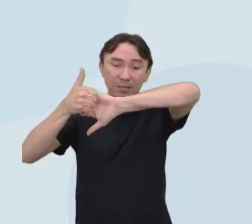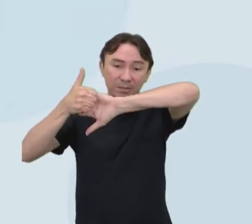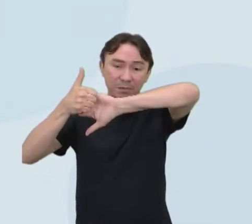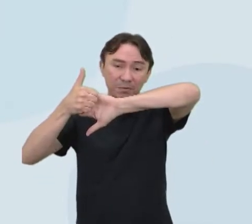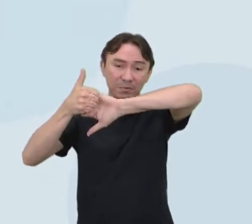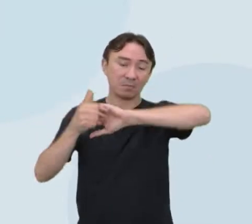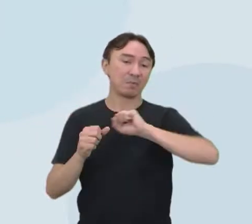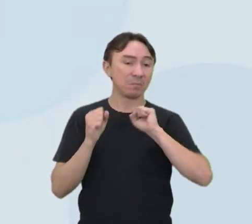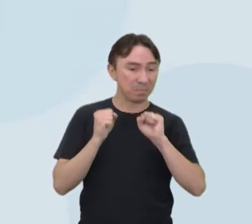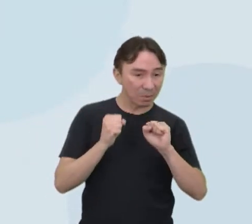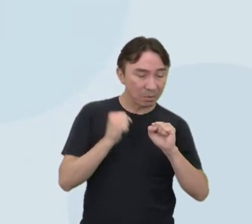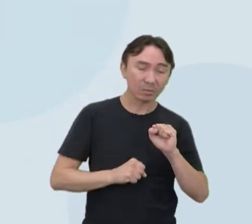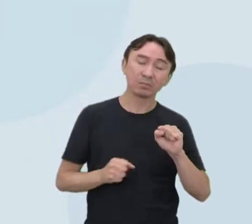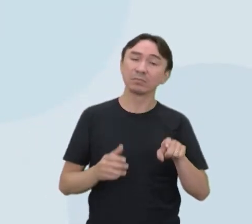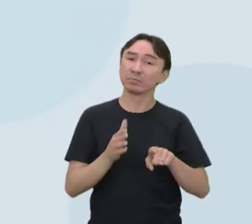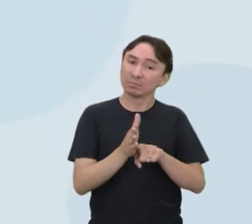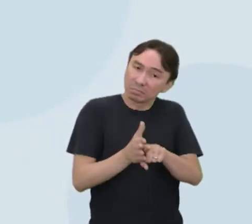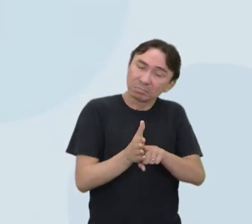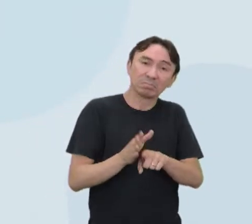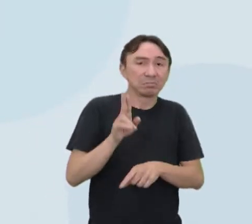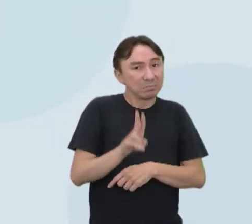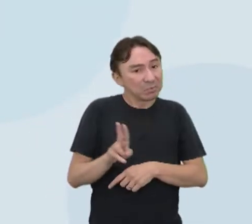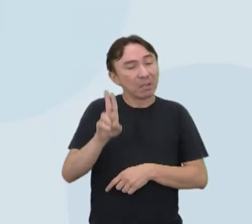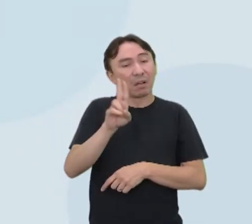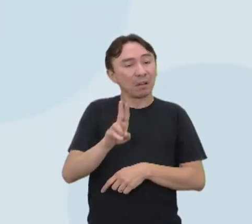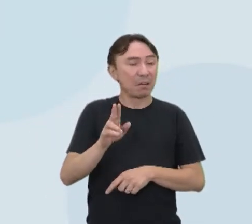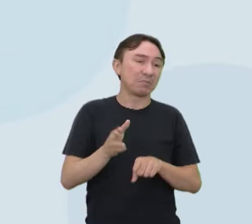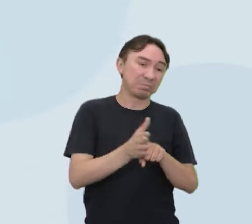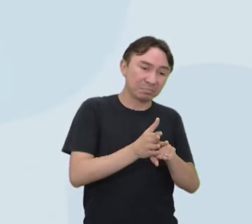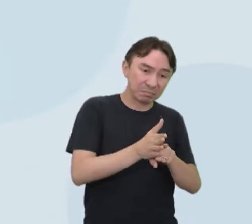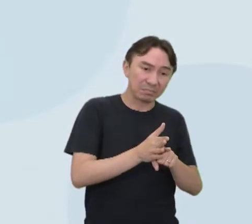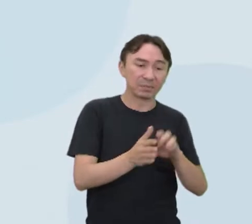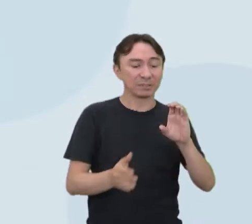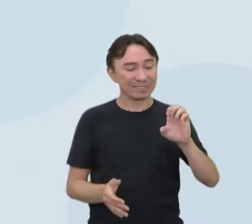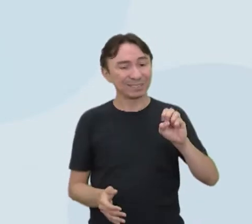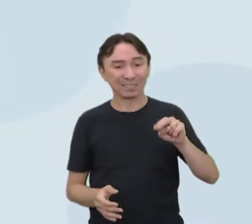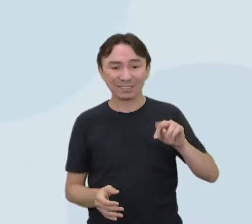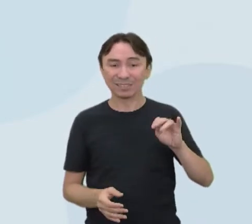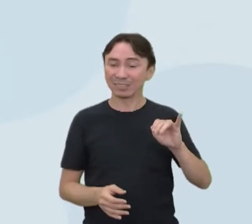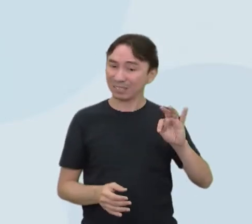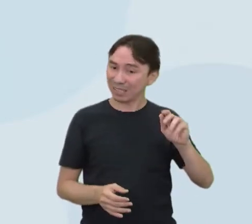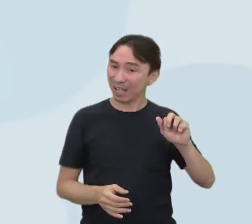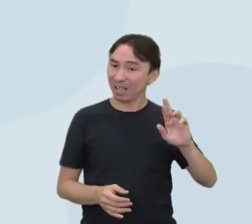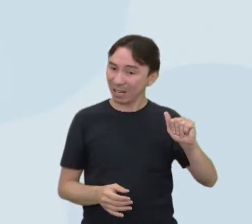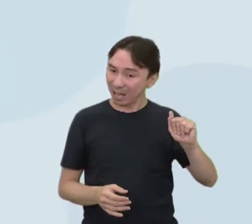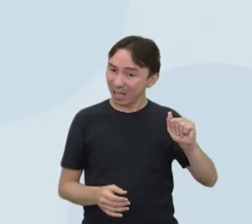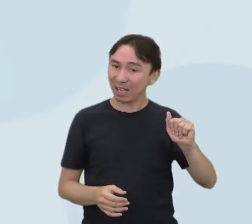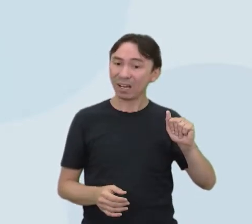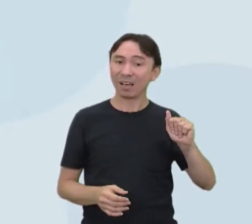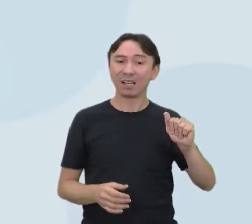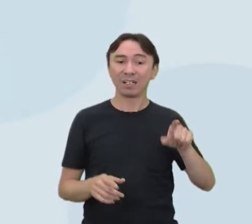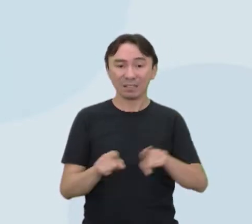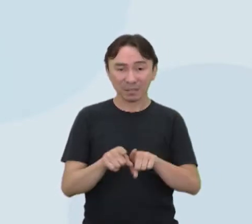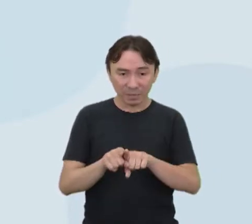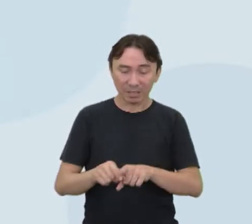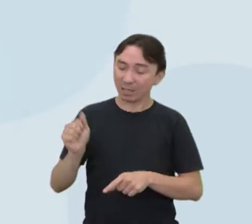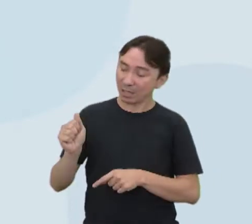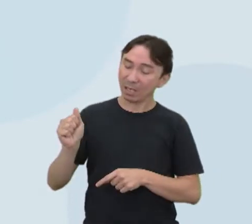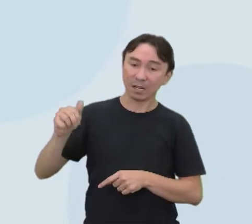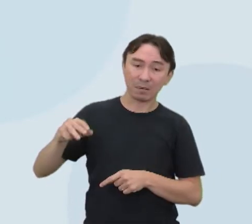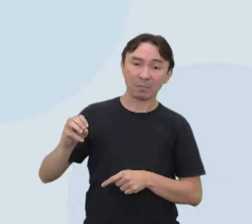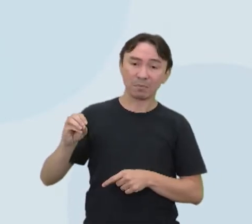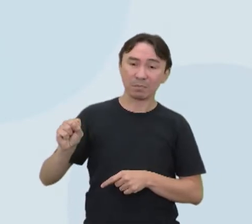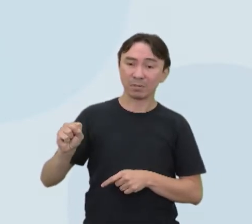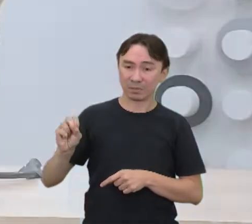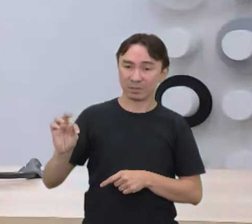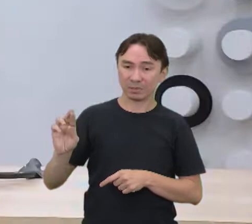com os benefícios e os problemas que a censitária nos traz, tá? E também para a pesquisa amostral, né, Roberto? Tá, o que é quantitativo e